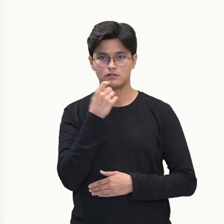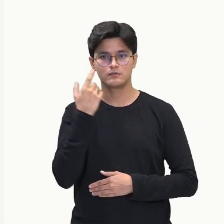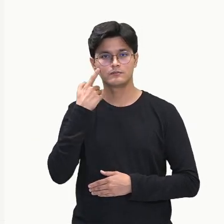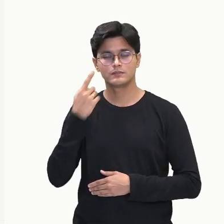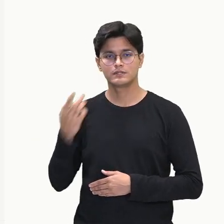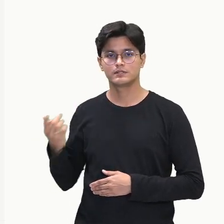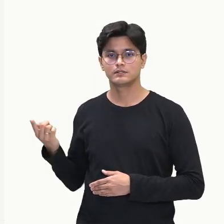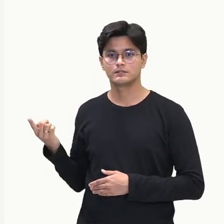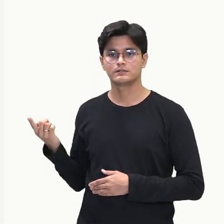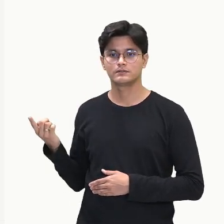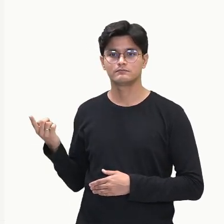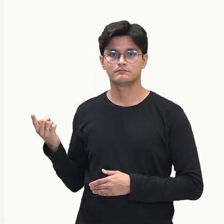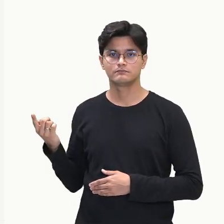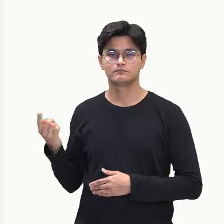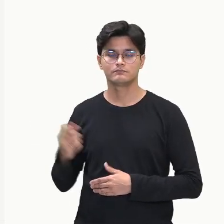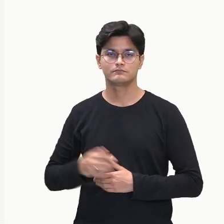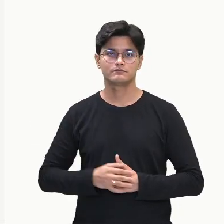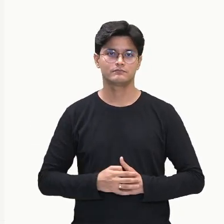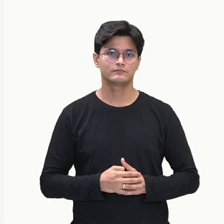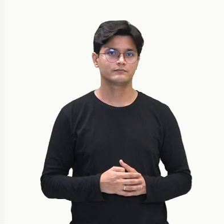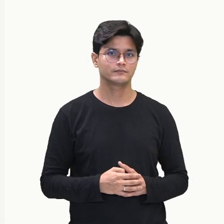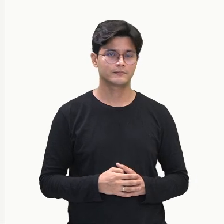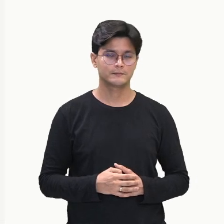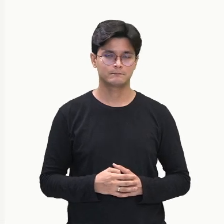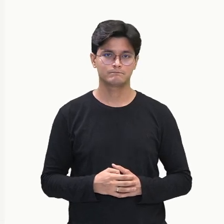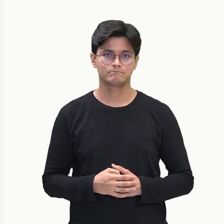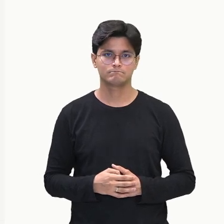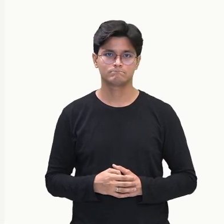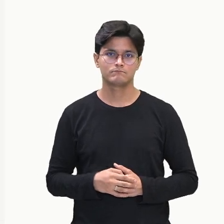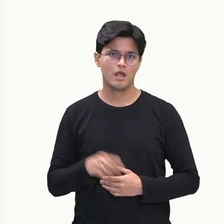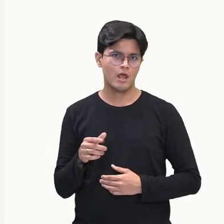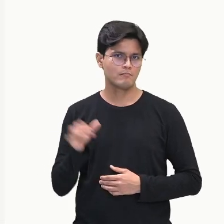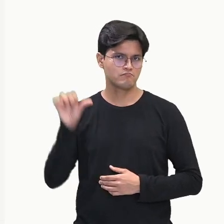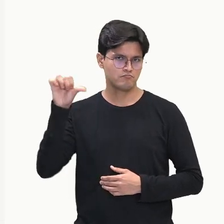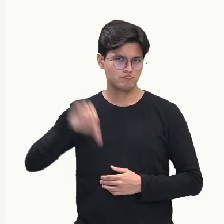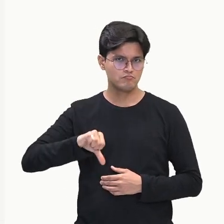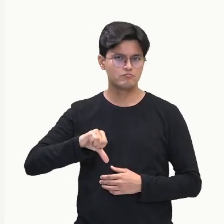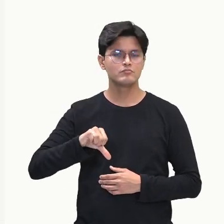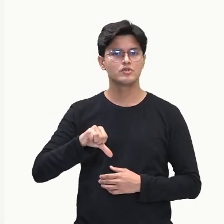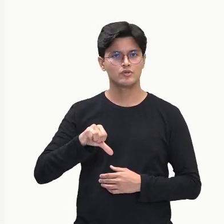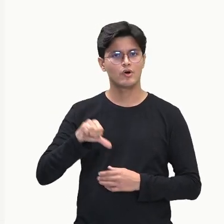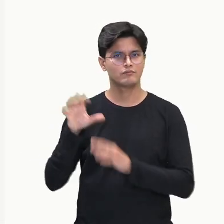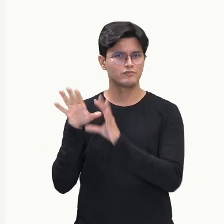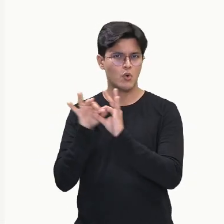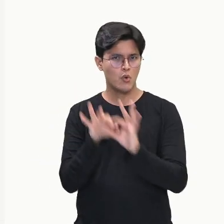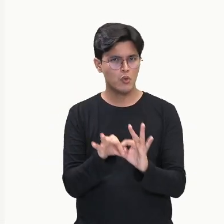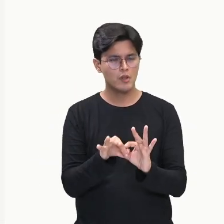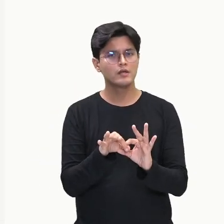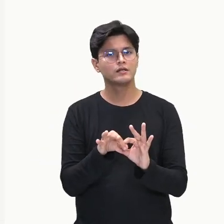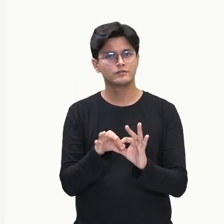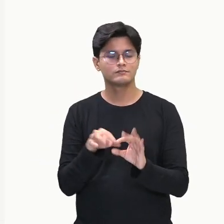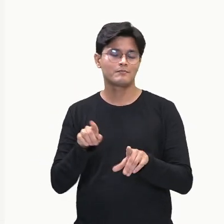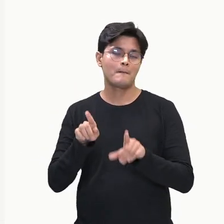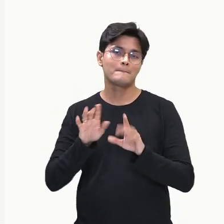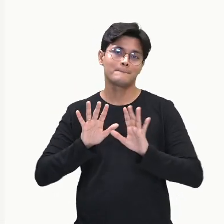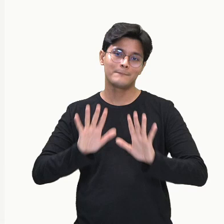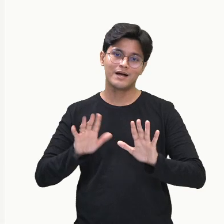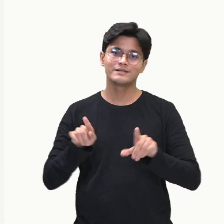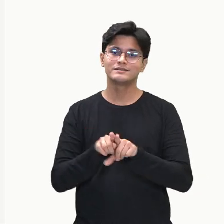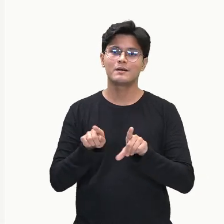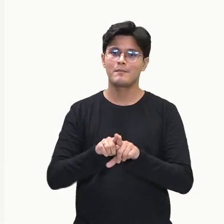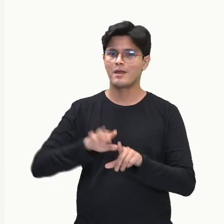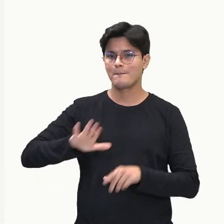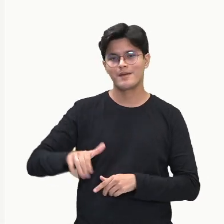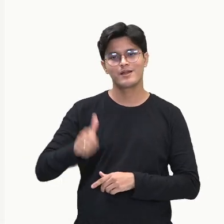é a pior das situações numéricas, também não é a melhor das situações numéricas pelo